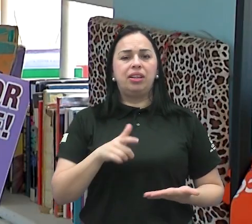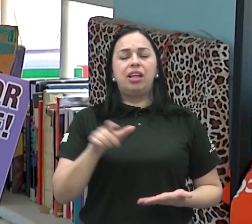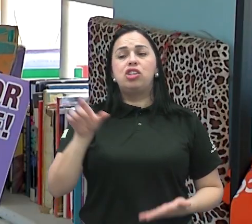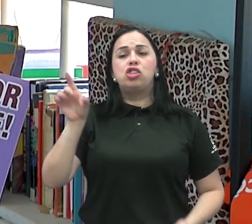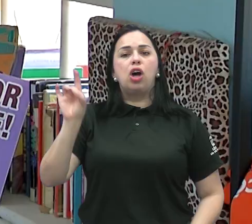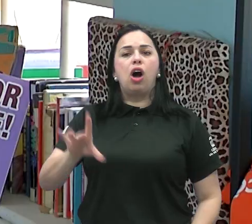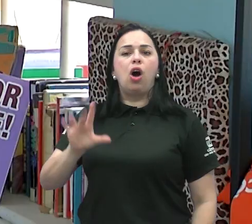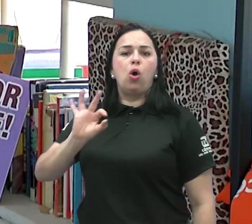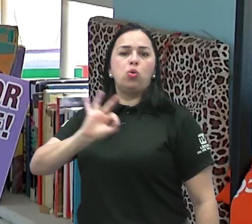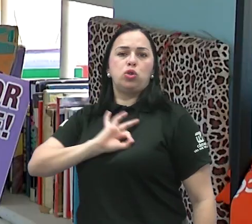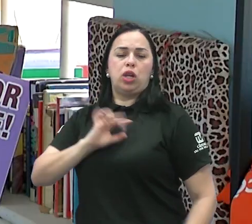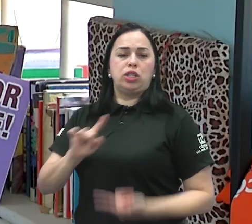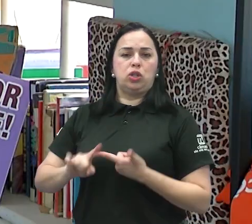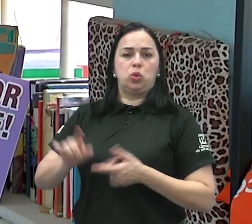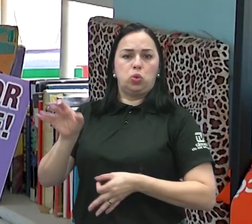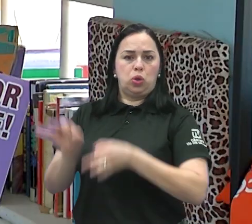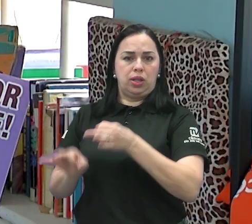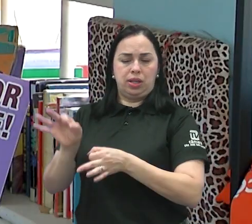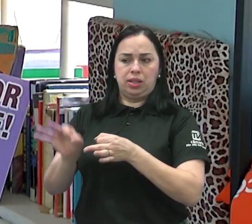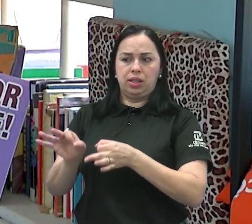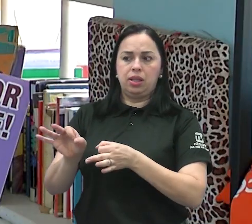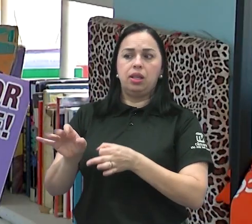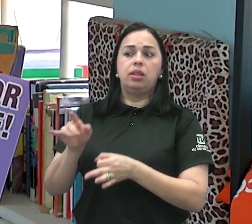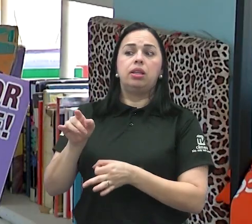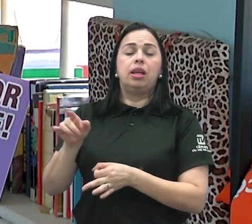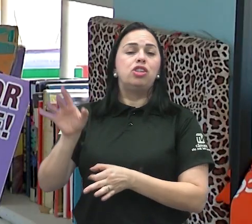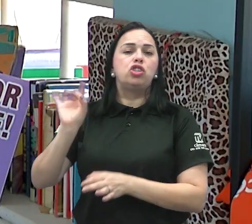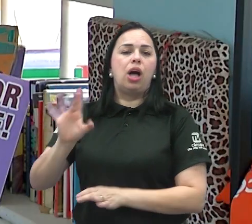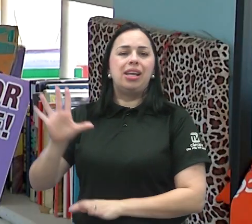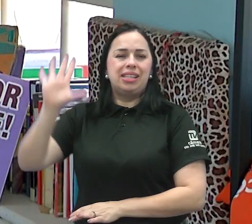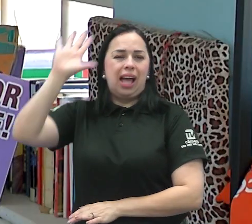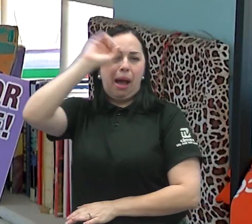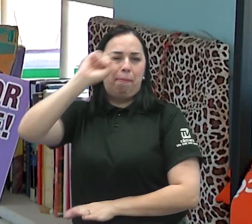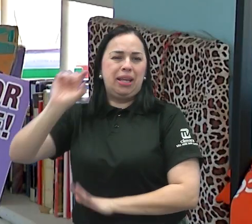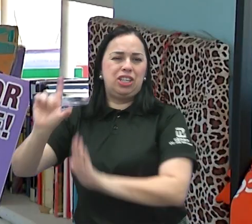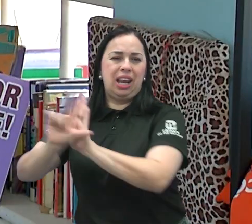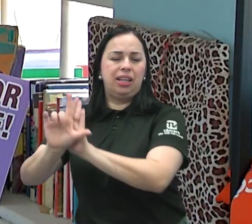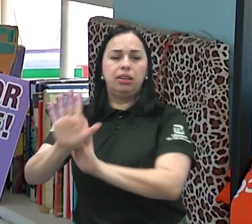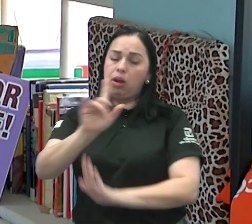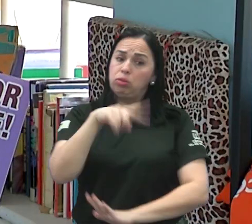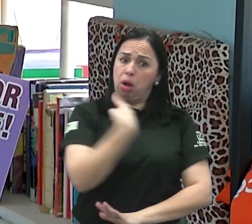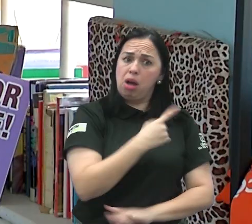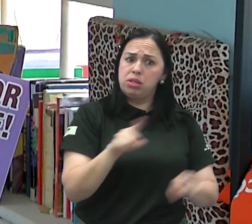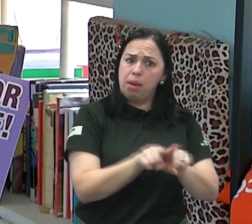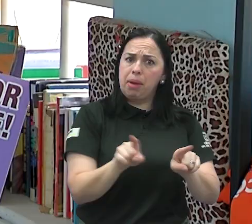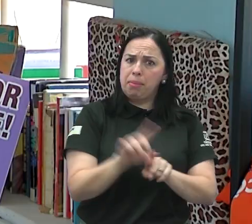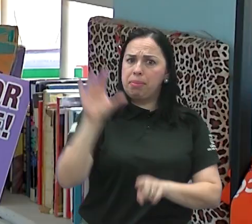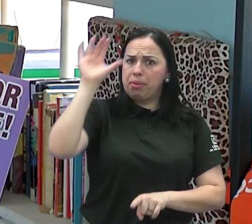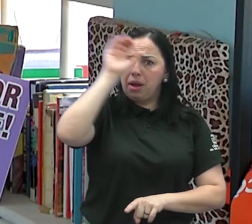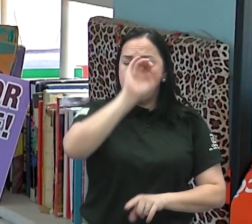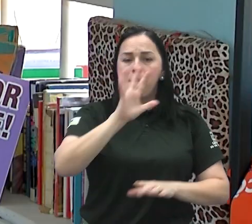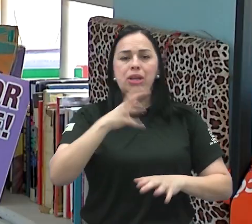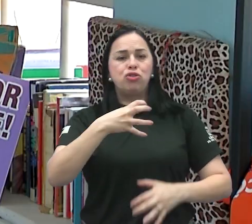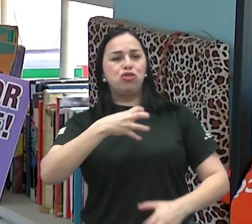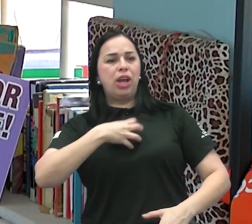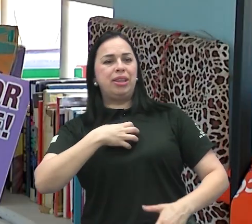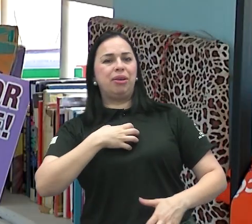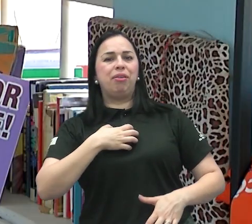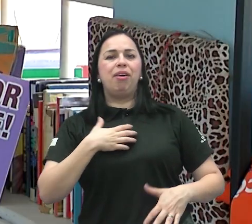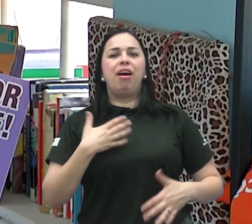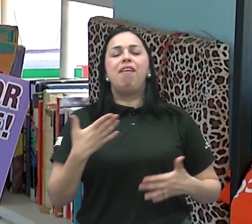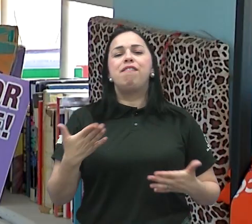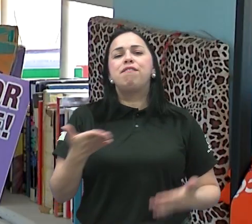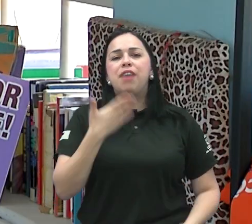essa fala não está só no delegado, no juiz, no promotor, que a gente também precisa entender. Então, a gente leva de uma forma